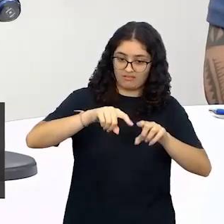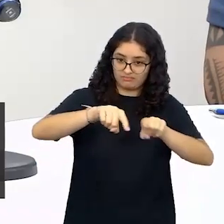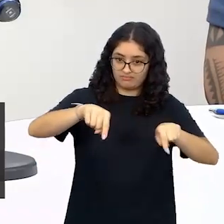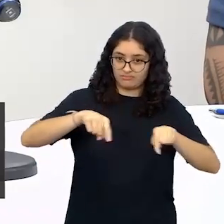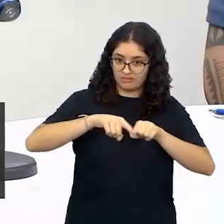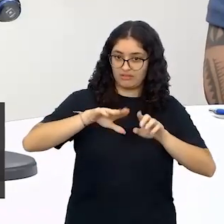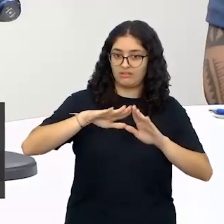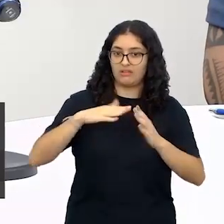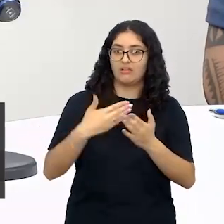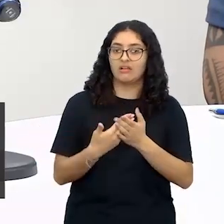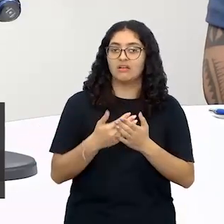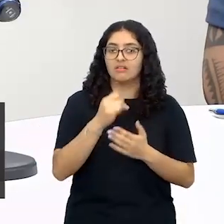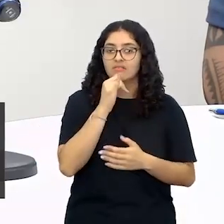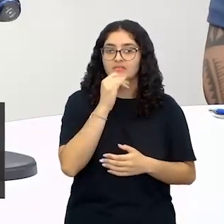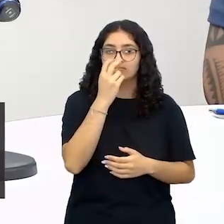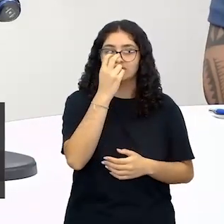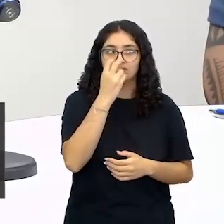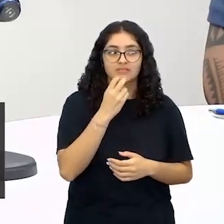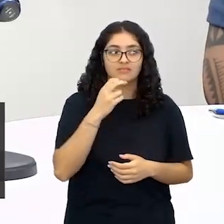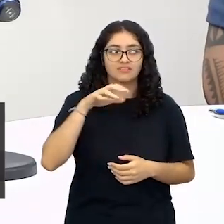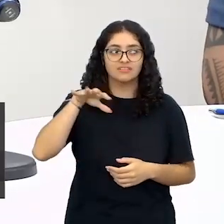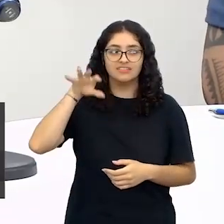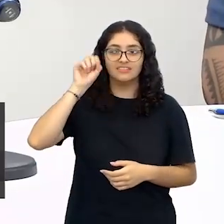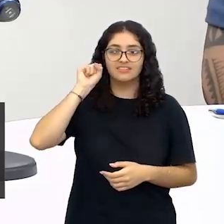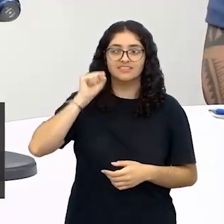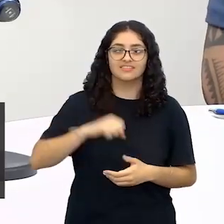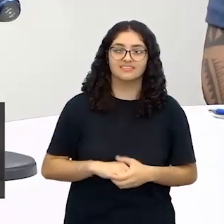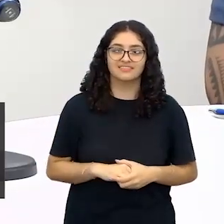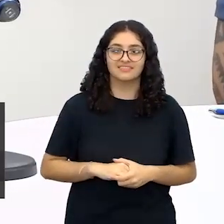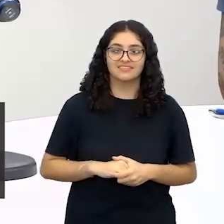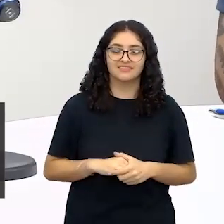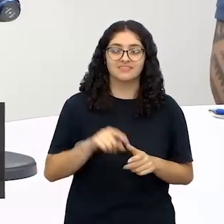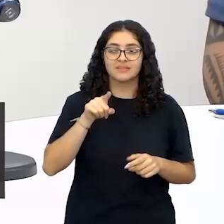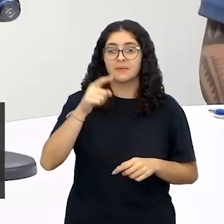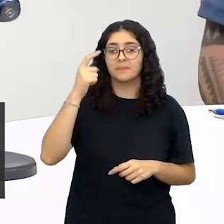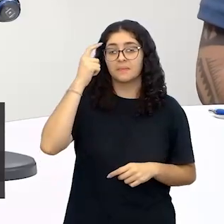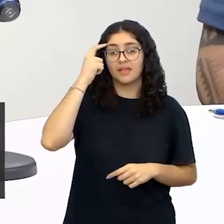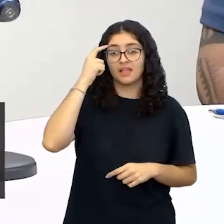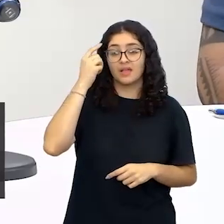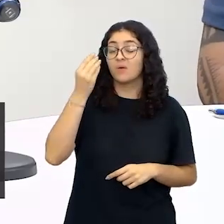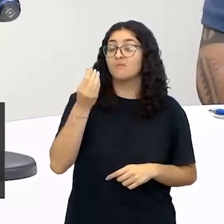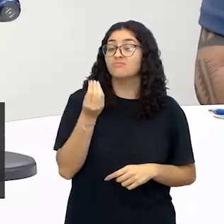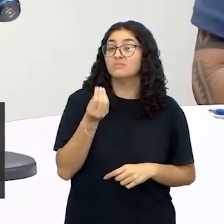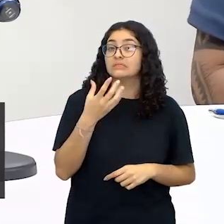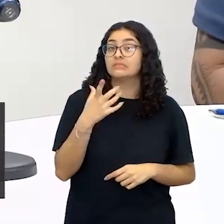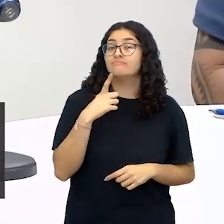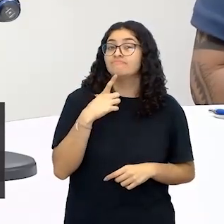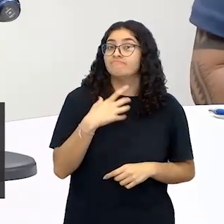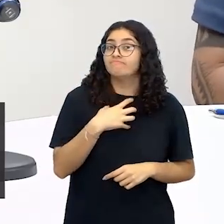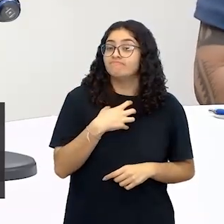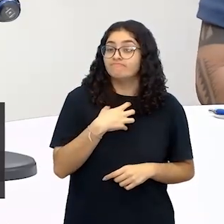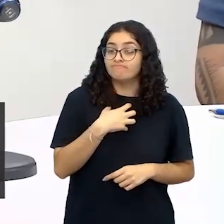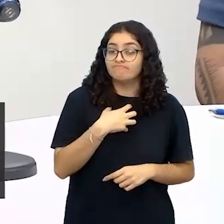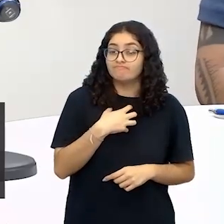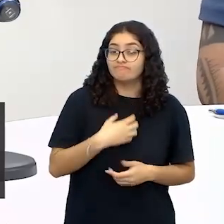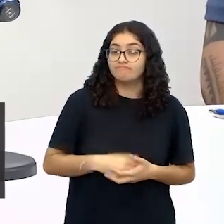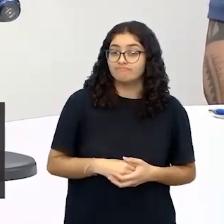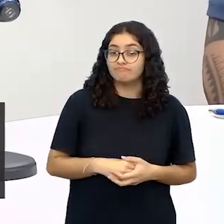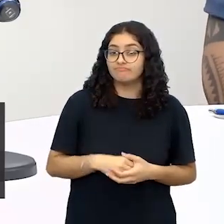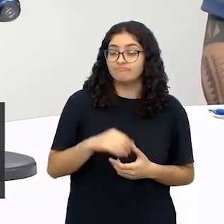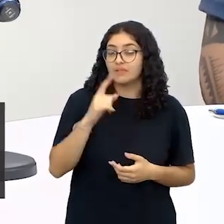ou deficiência visual, ou auditiva. Você vai pensar de tal forma que,